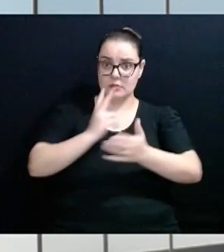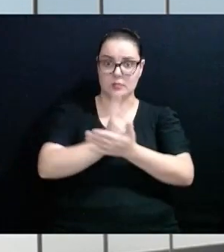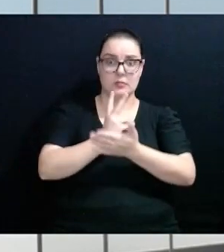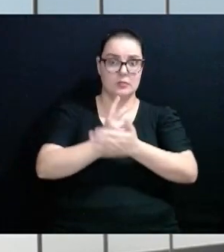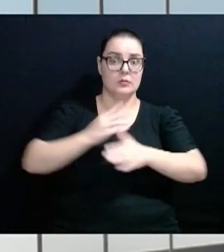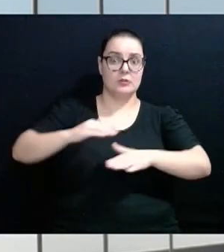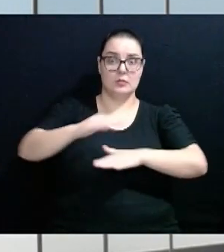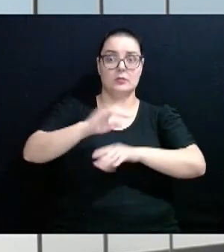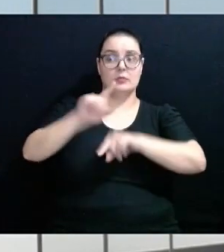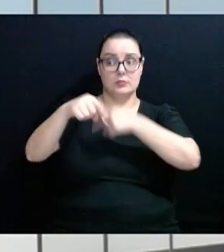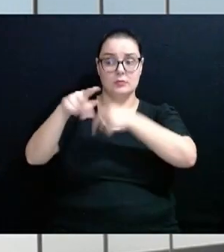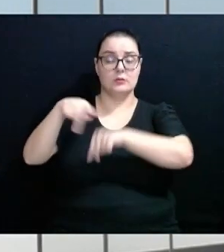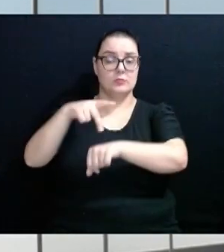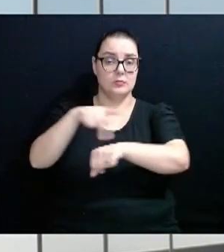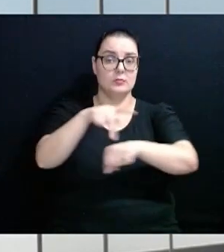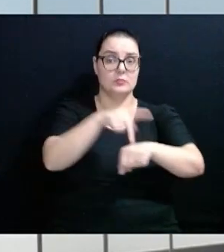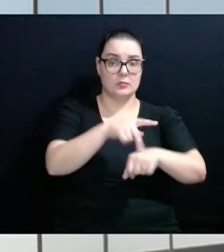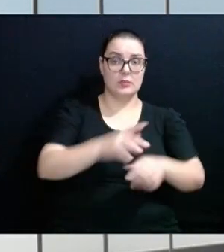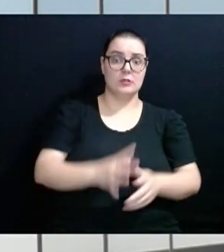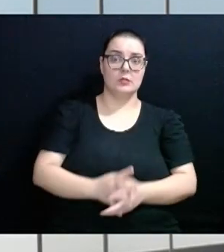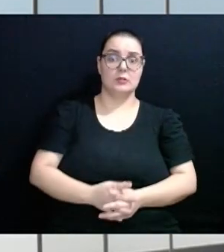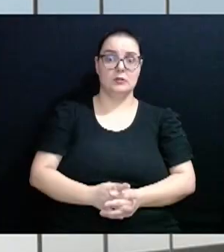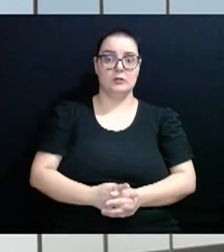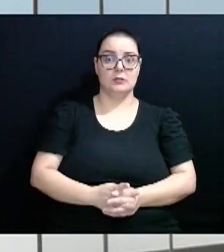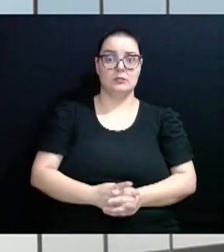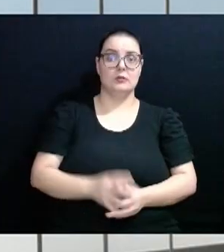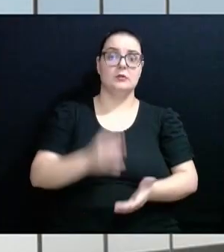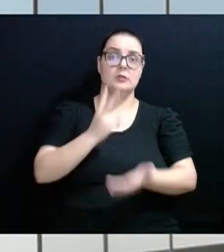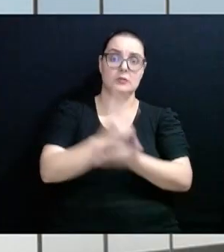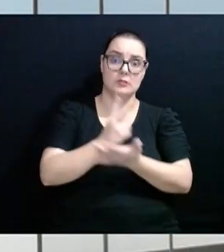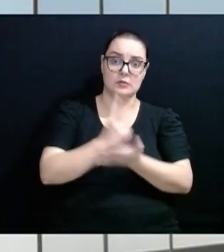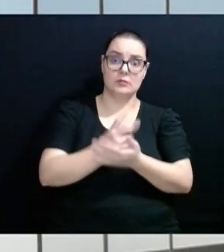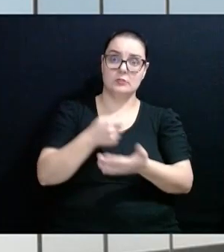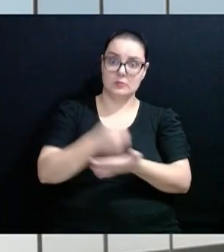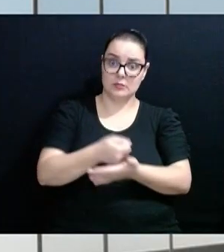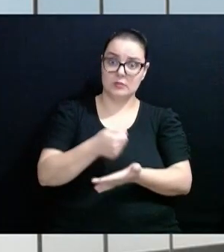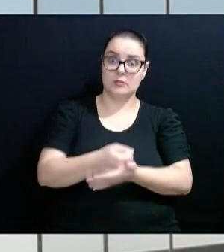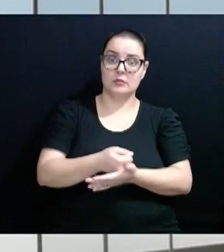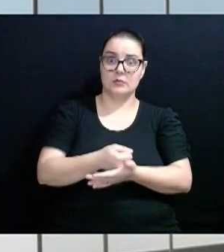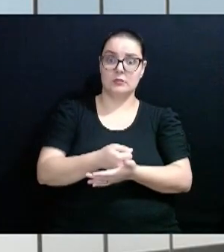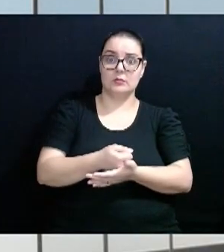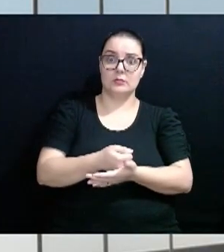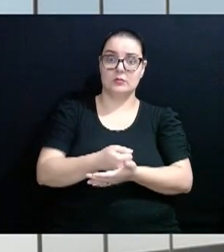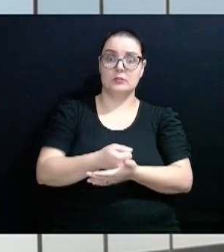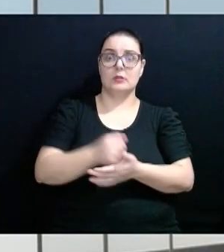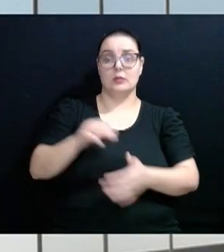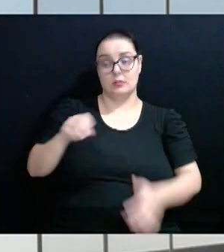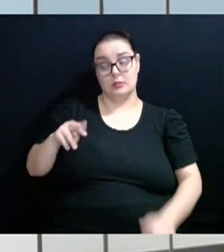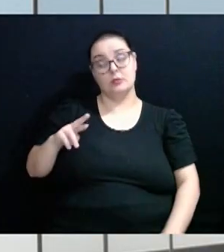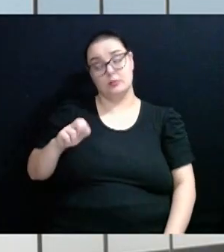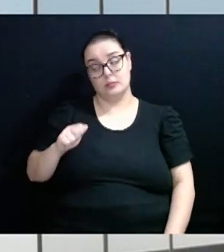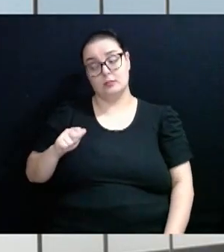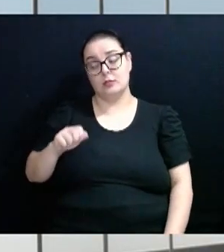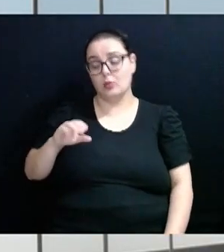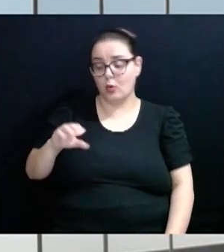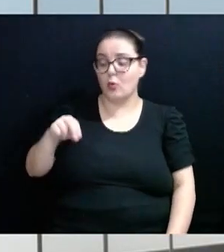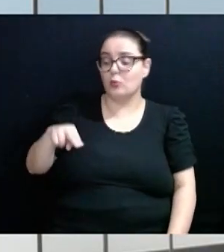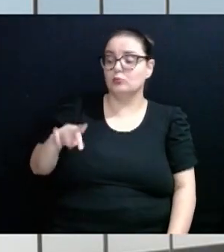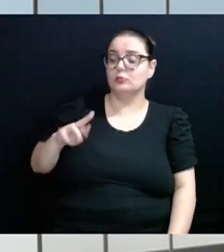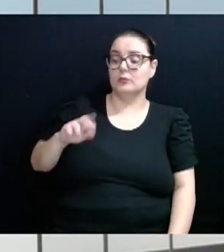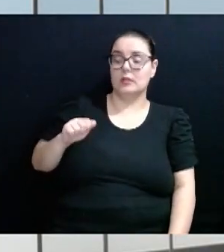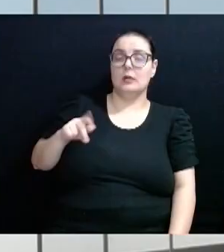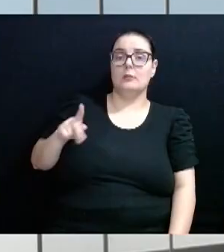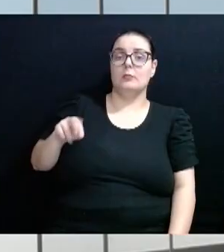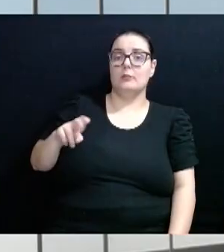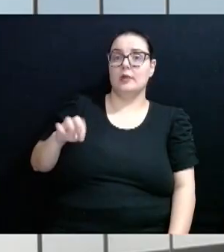países, né, e sempre exigiu a contrapartida. né? Então, aqui não é terra de ninguém,